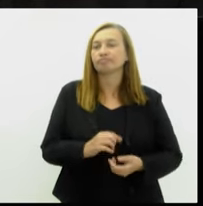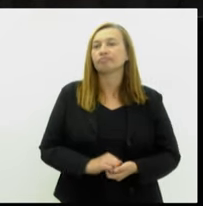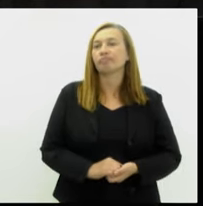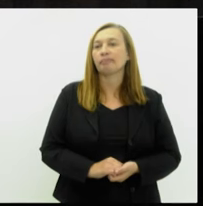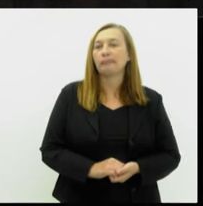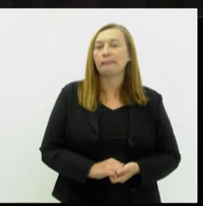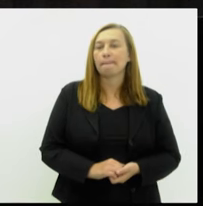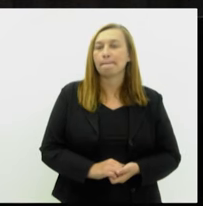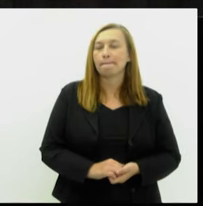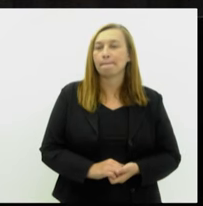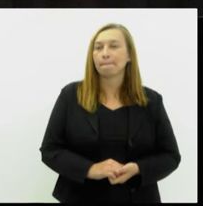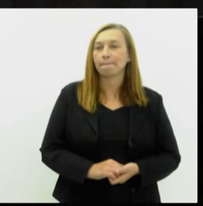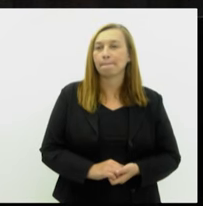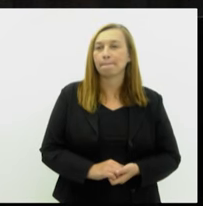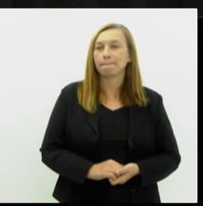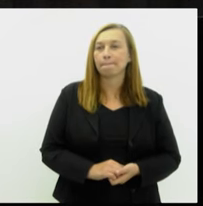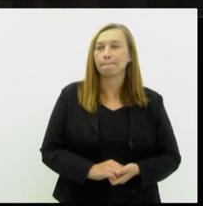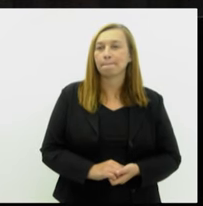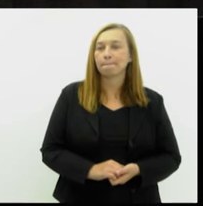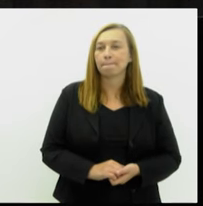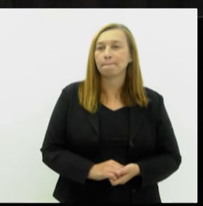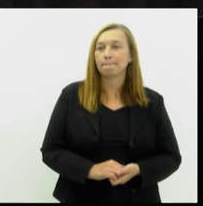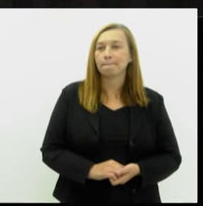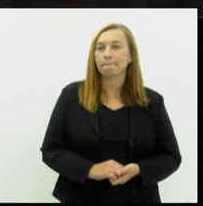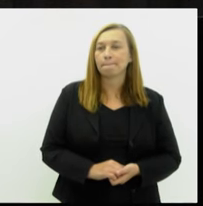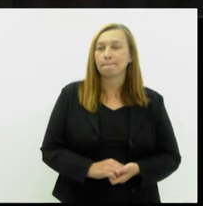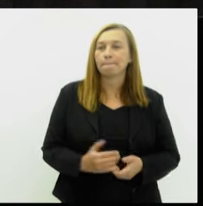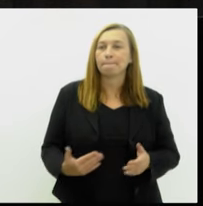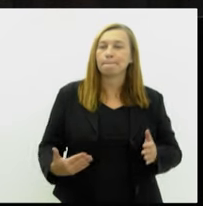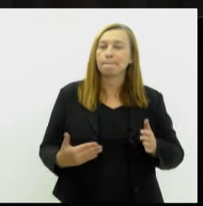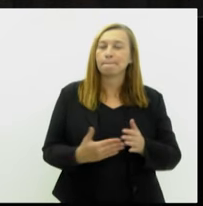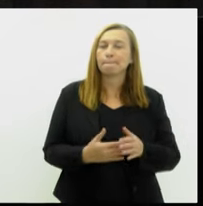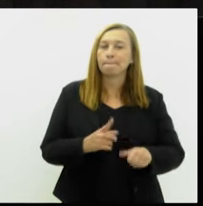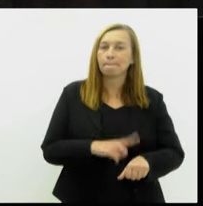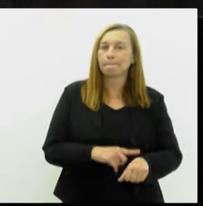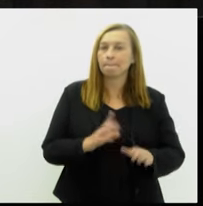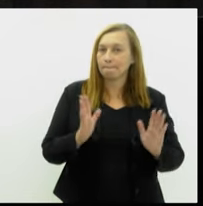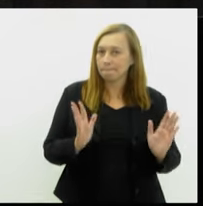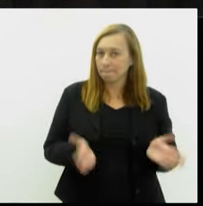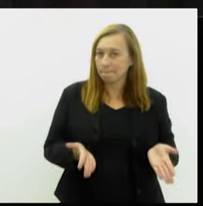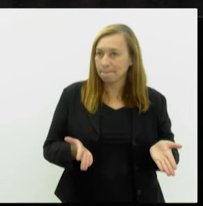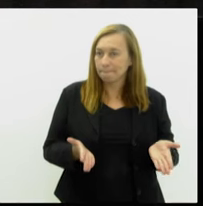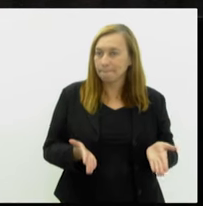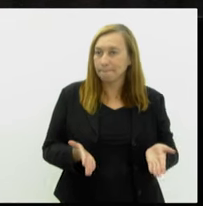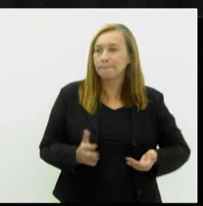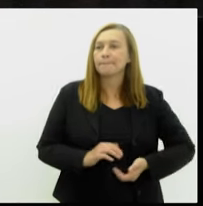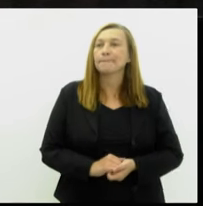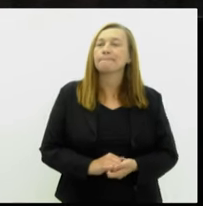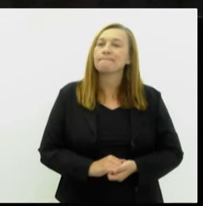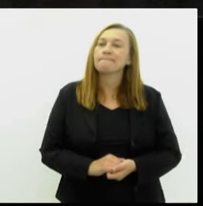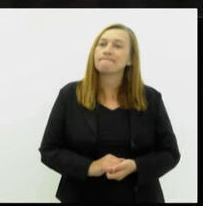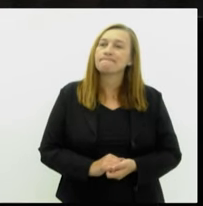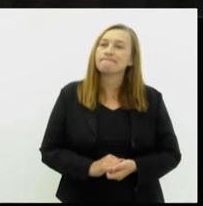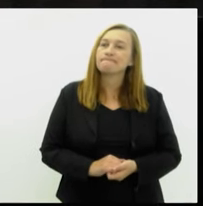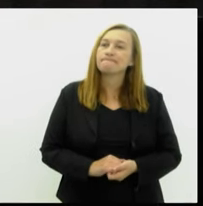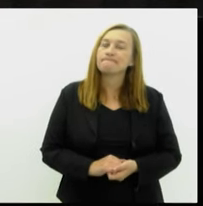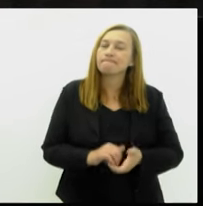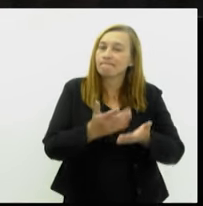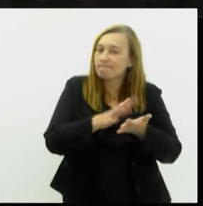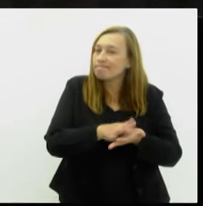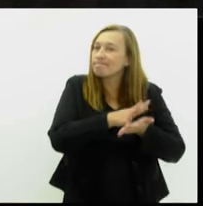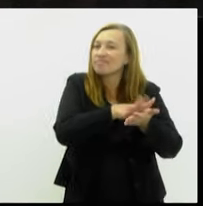forma, se perpetua até os tempos atuais, e que o